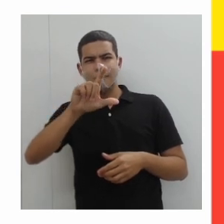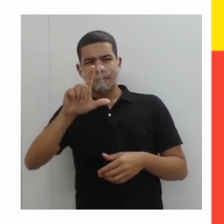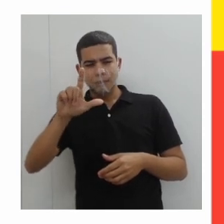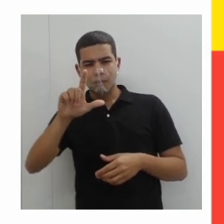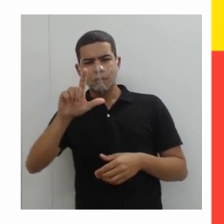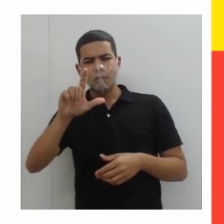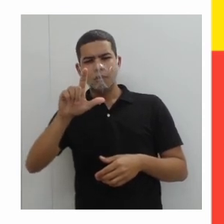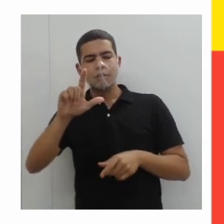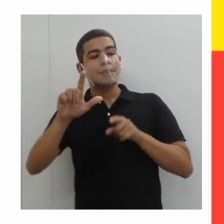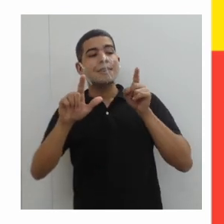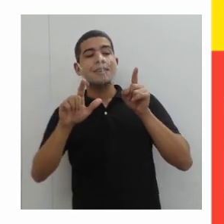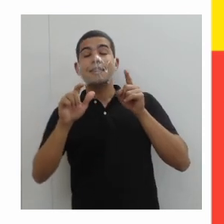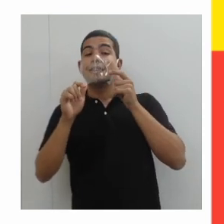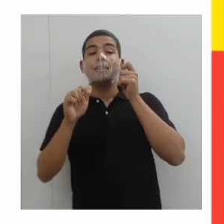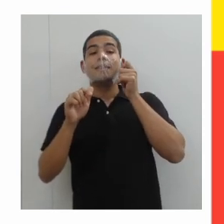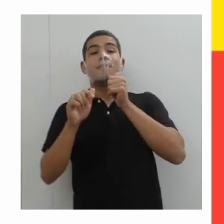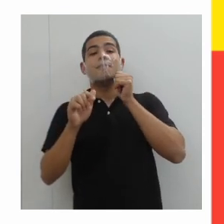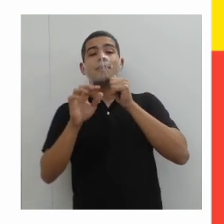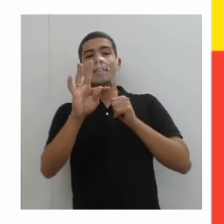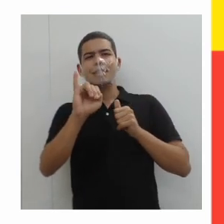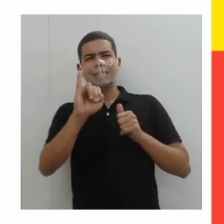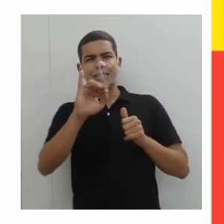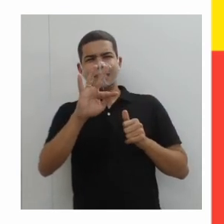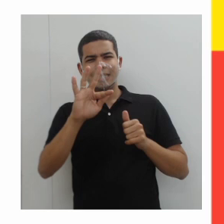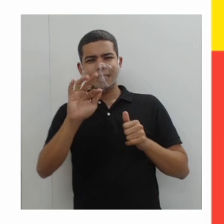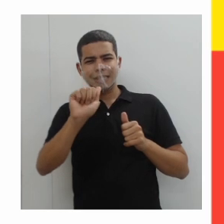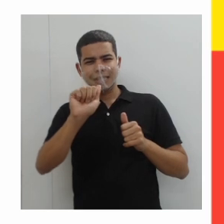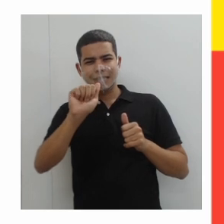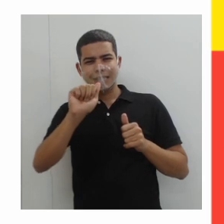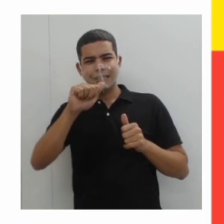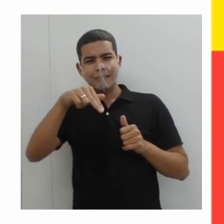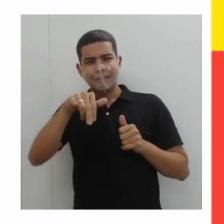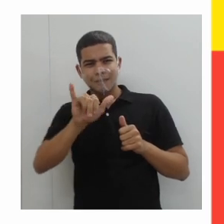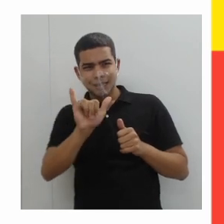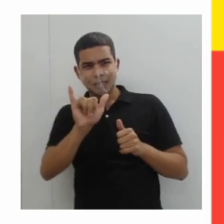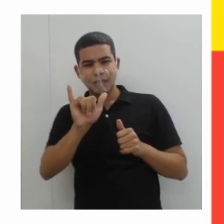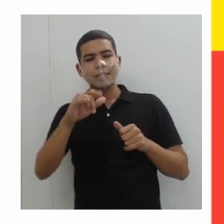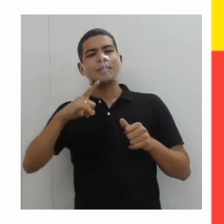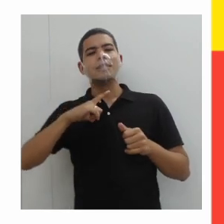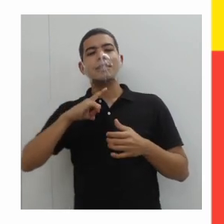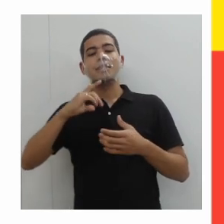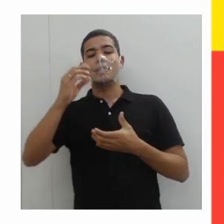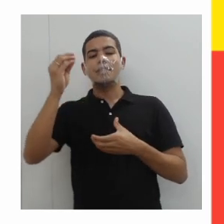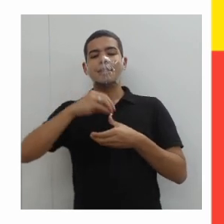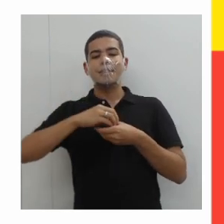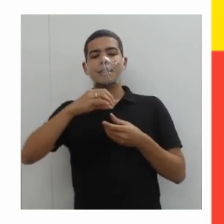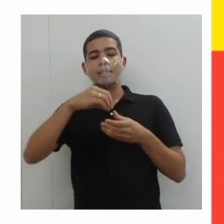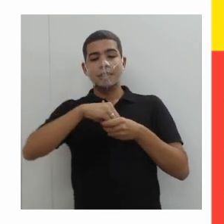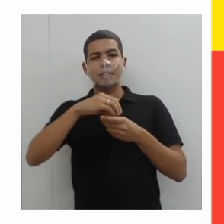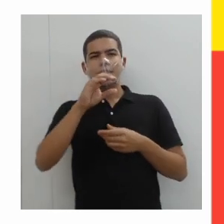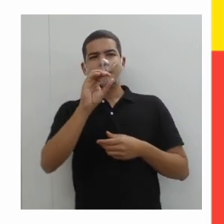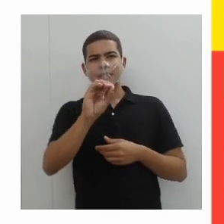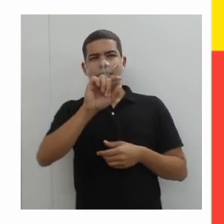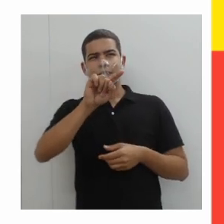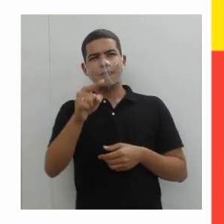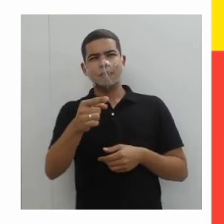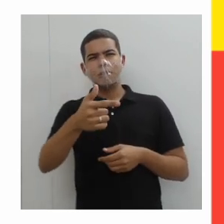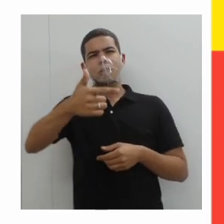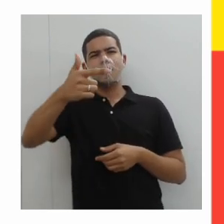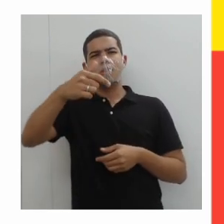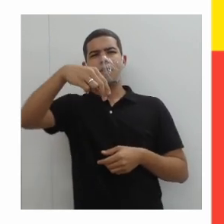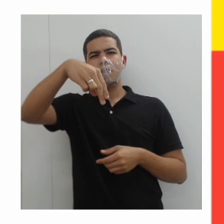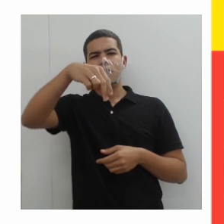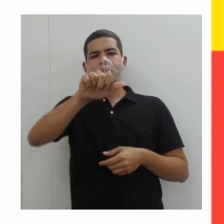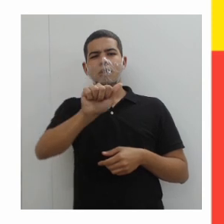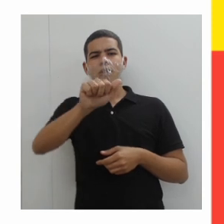nanomol. Olha só, certo? O limite máximo é de 10, ela tem 0,2. Ou seja, a Tiffany, ela